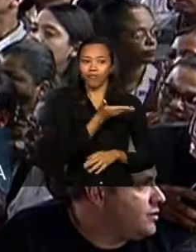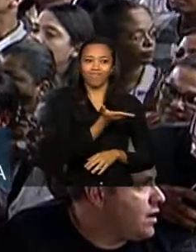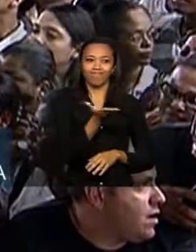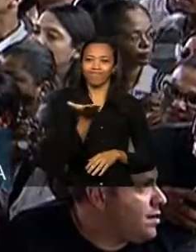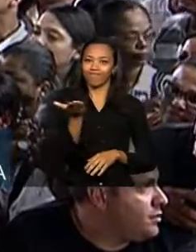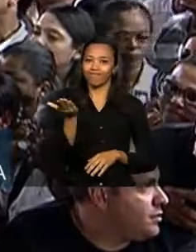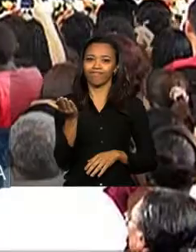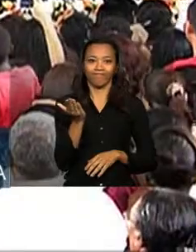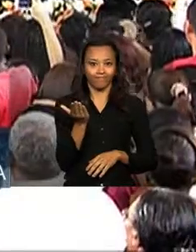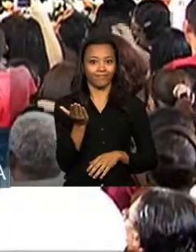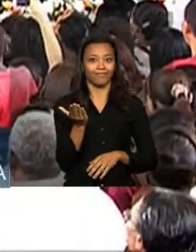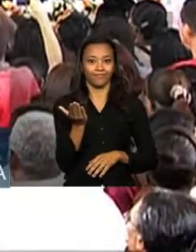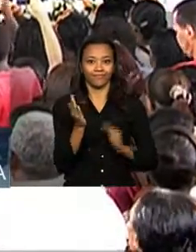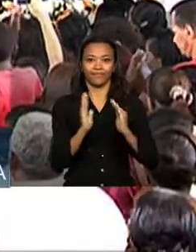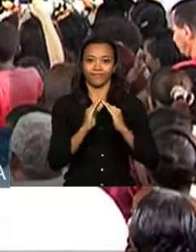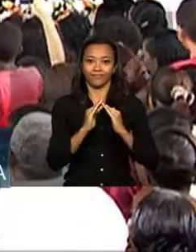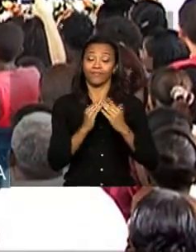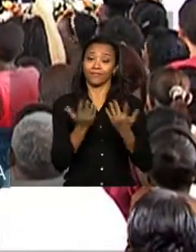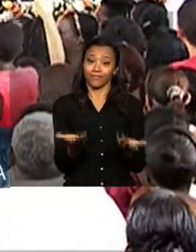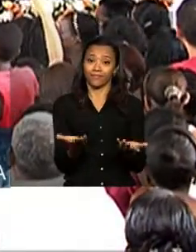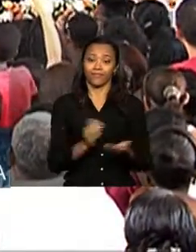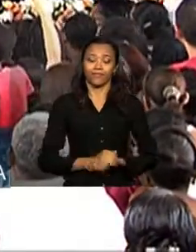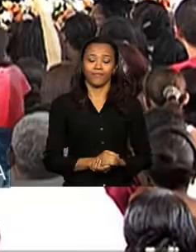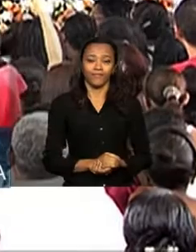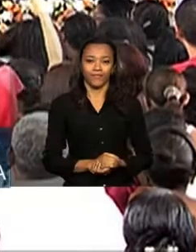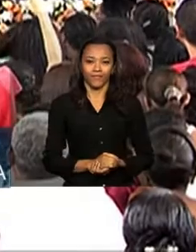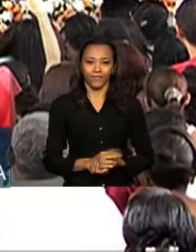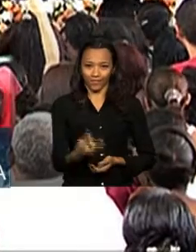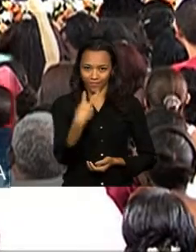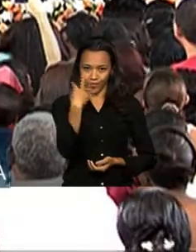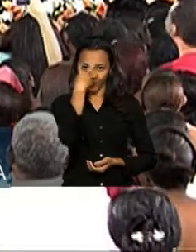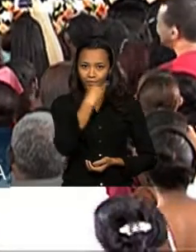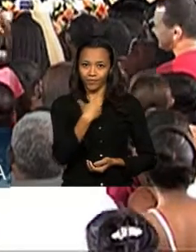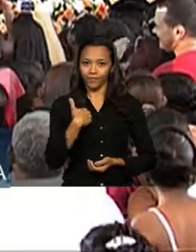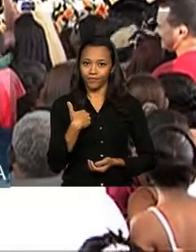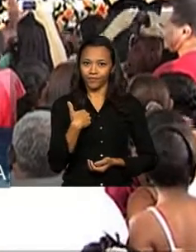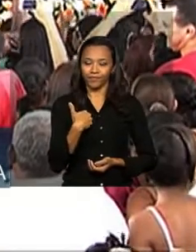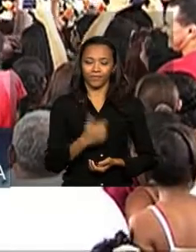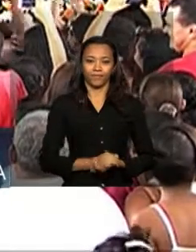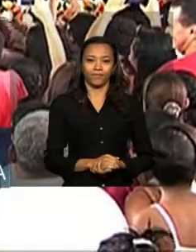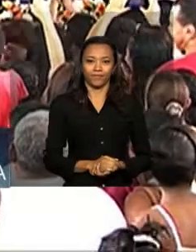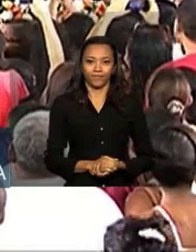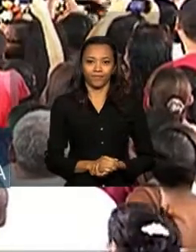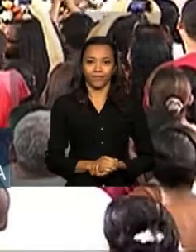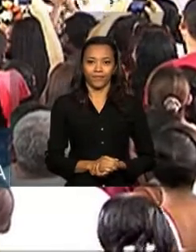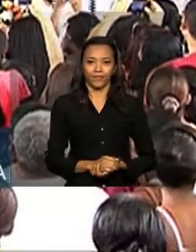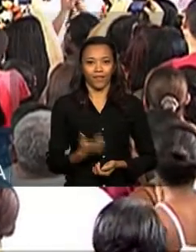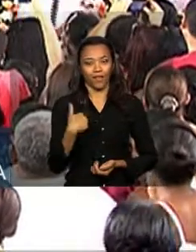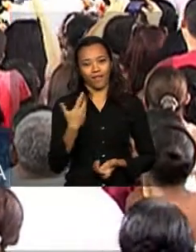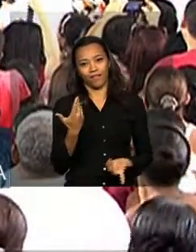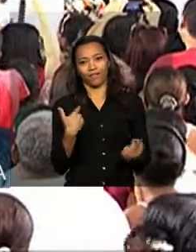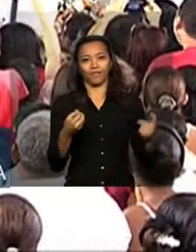Tá bonitão, não tá? Não é bom da... Eu tô bonitão? Pô, aí eu vou voltar para